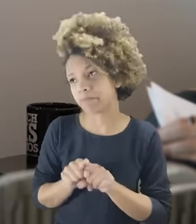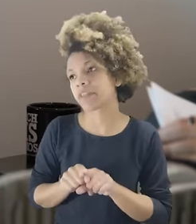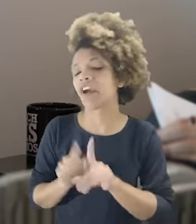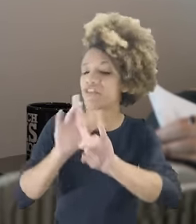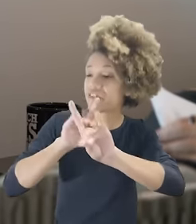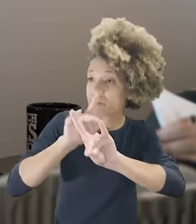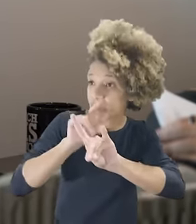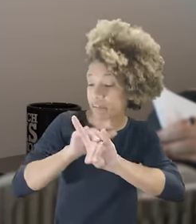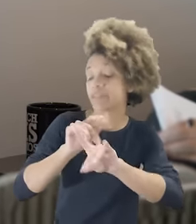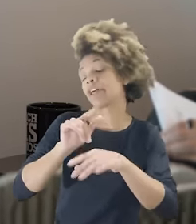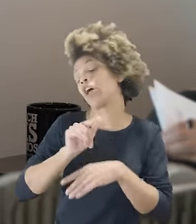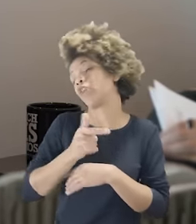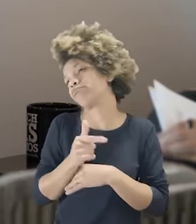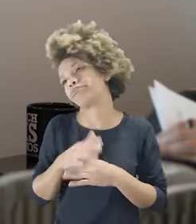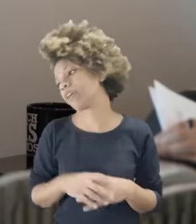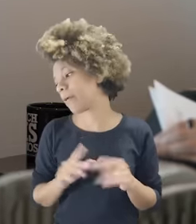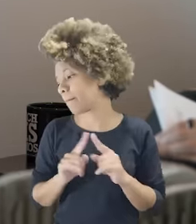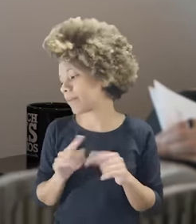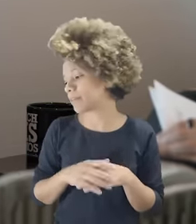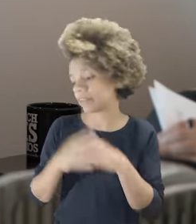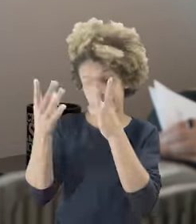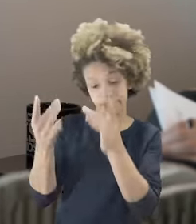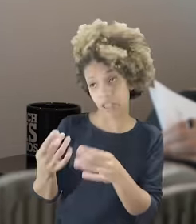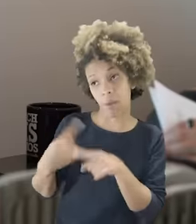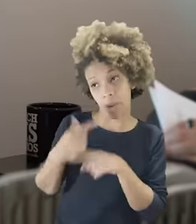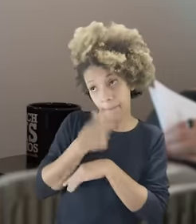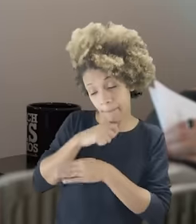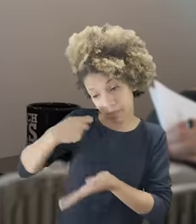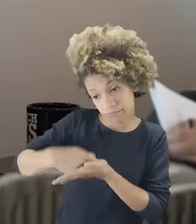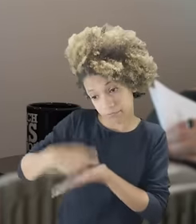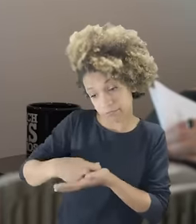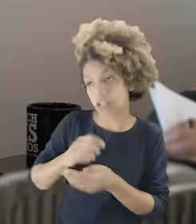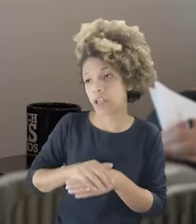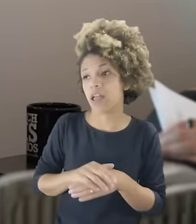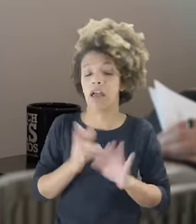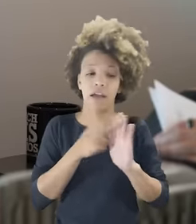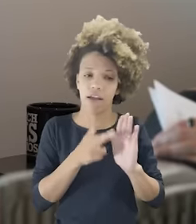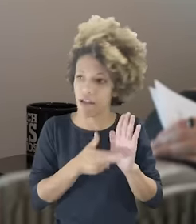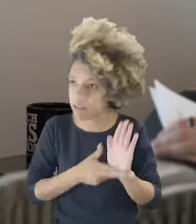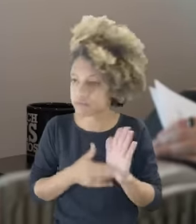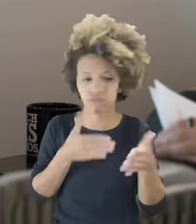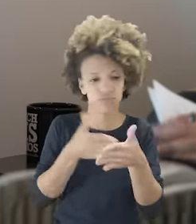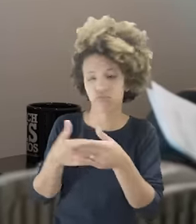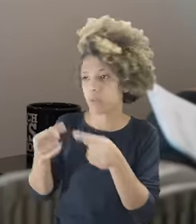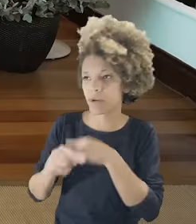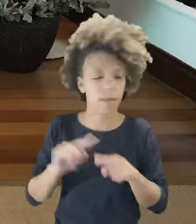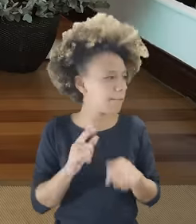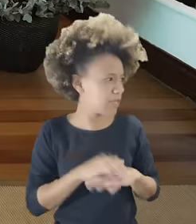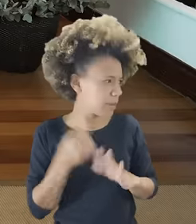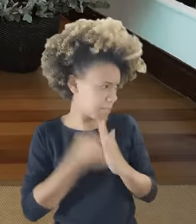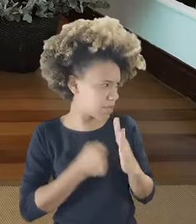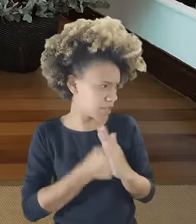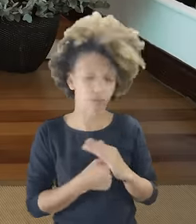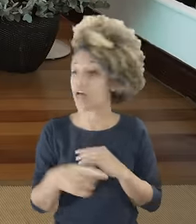não vegana durante os nove meses da minha gestação né porque minha mãe invocava em comer coisas não veganas mas assim já vegana mas você me